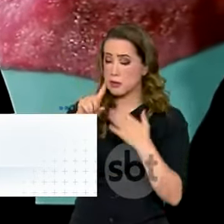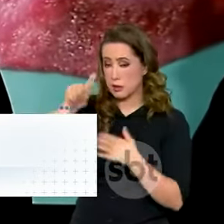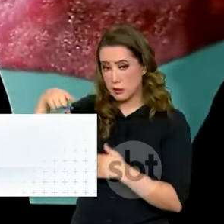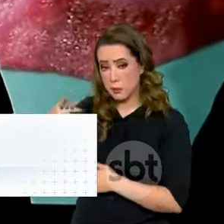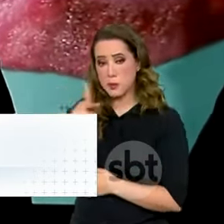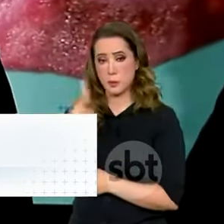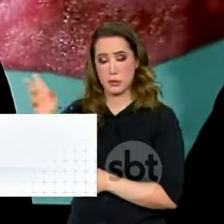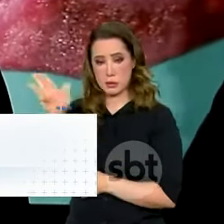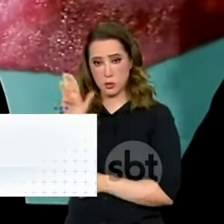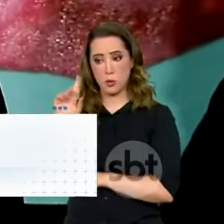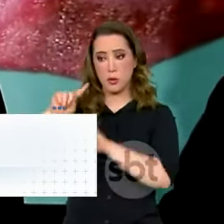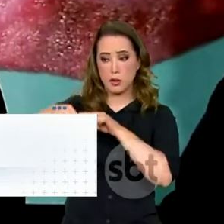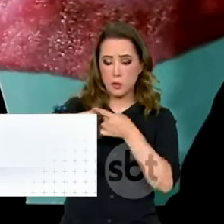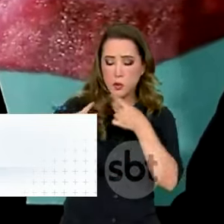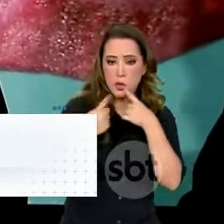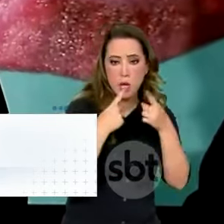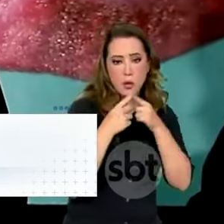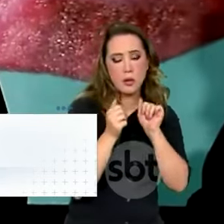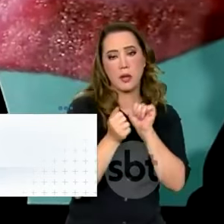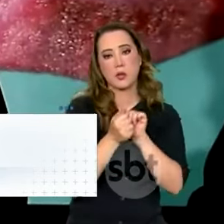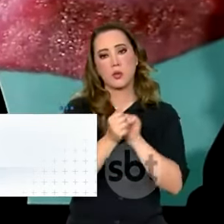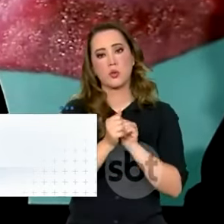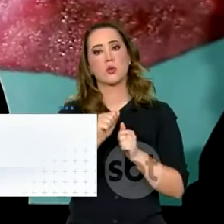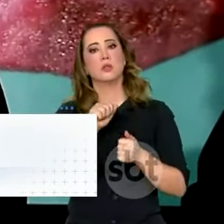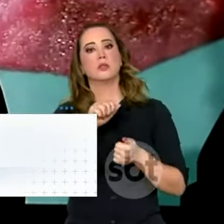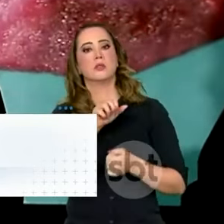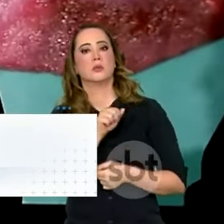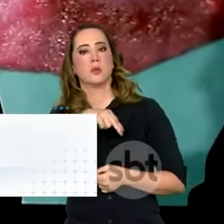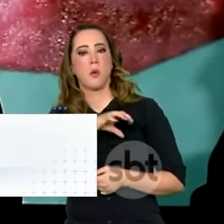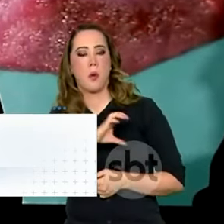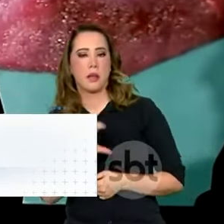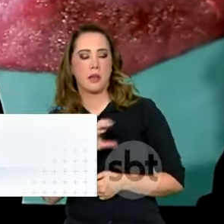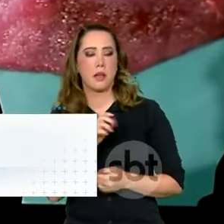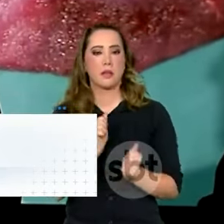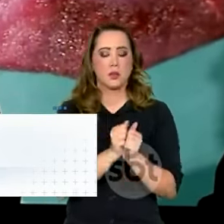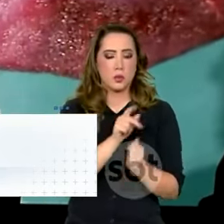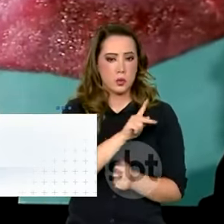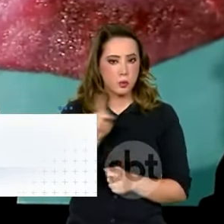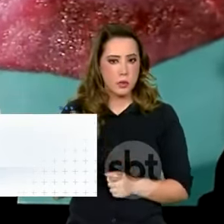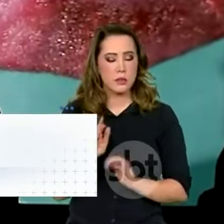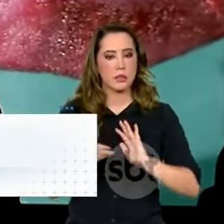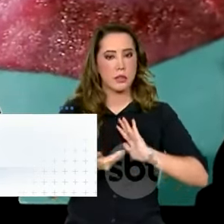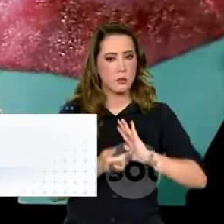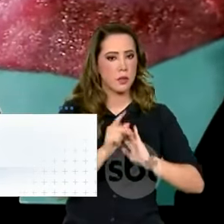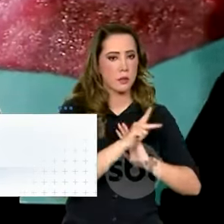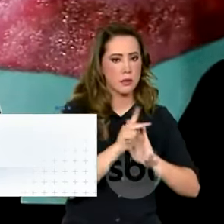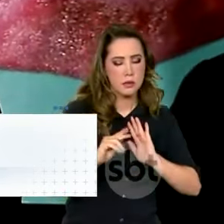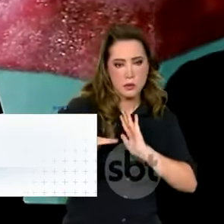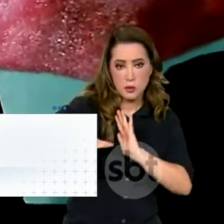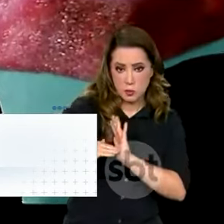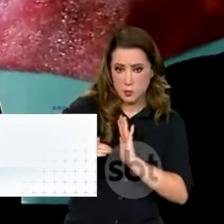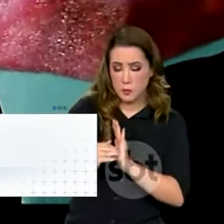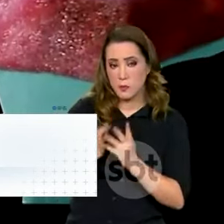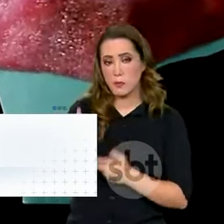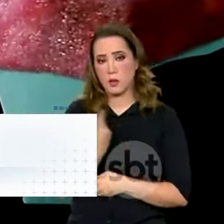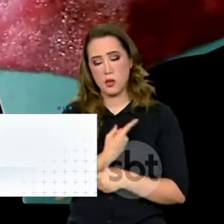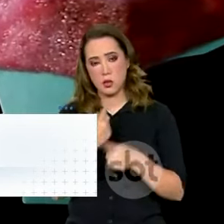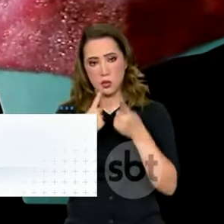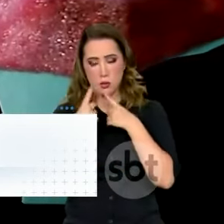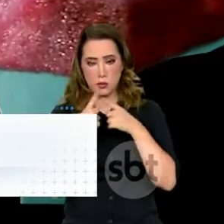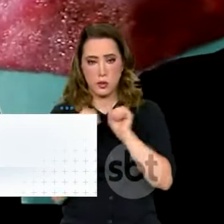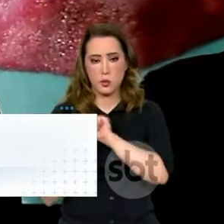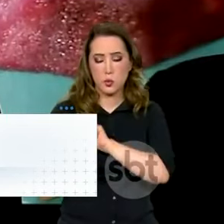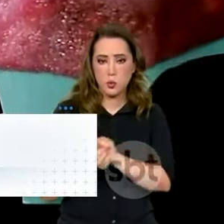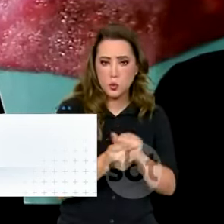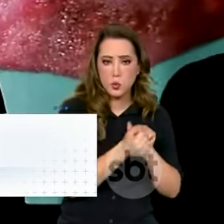daí, dialogar com a Infraero, com a ANAC, com a ANTAC, com o presidente da Câmara, com o presidente do Senado, vamos